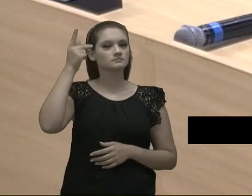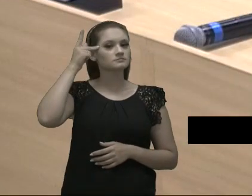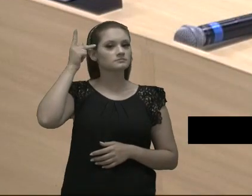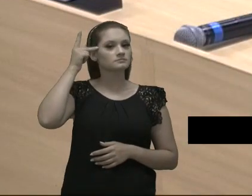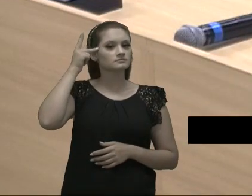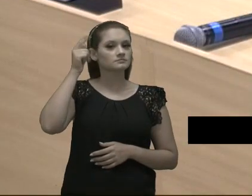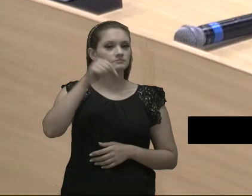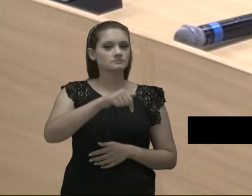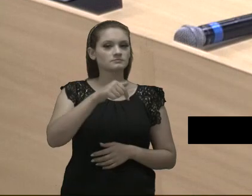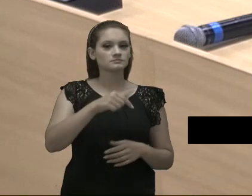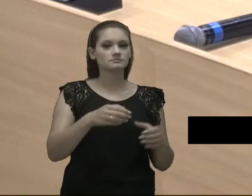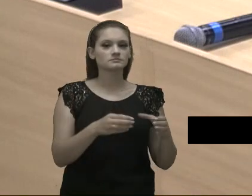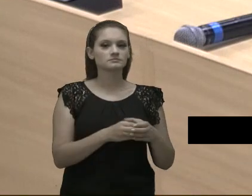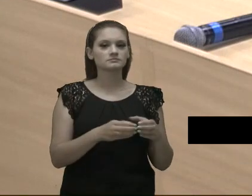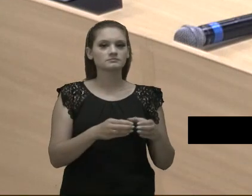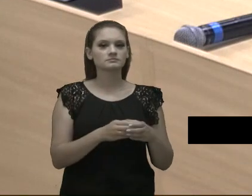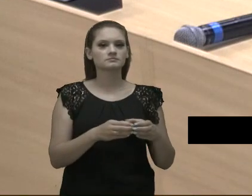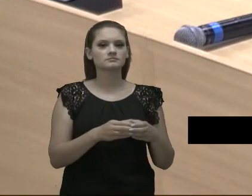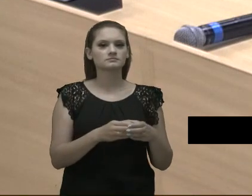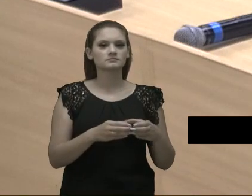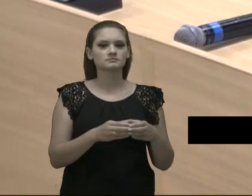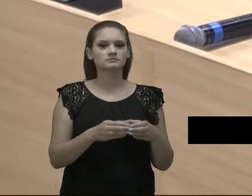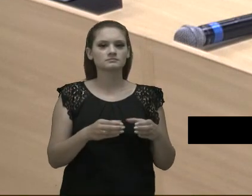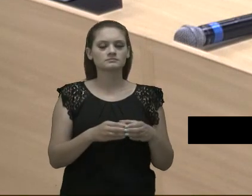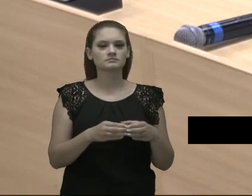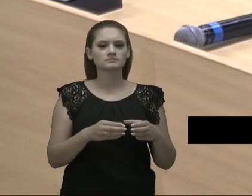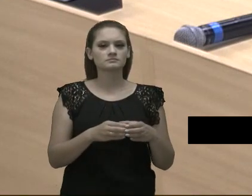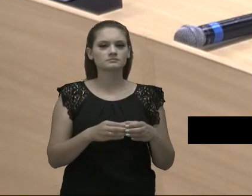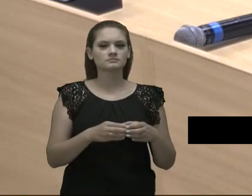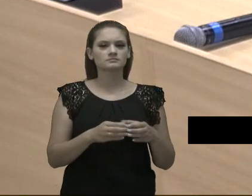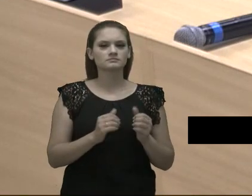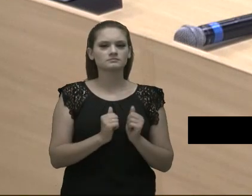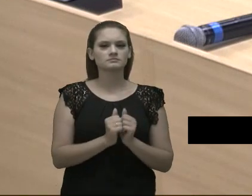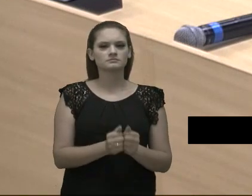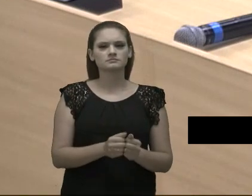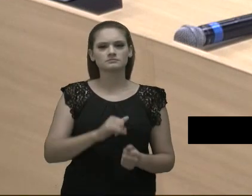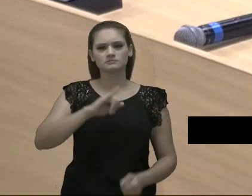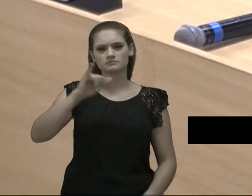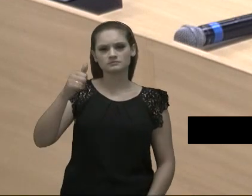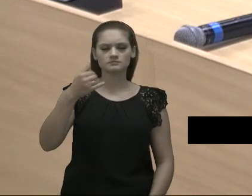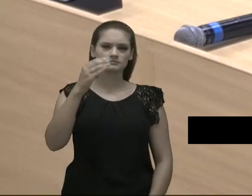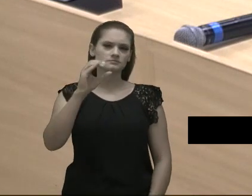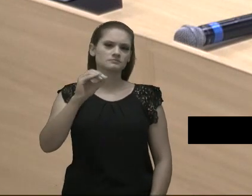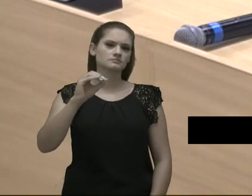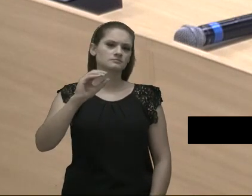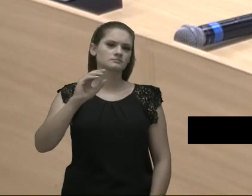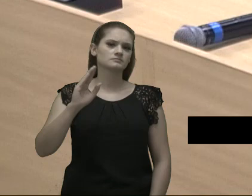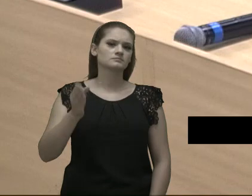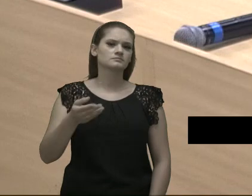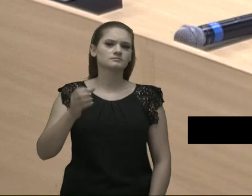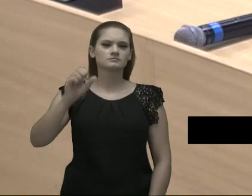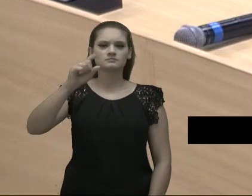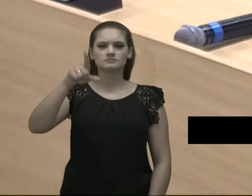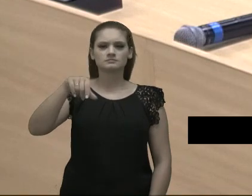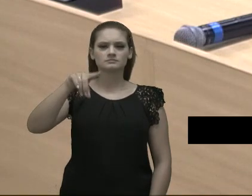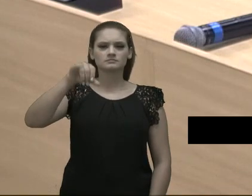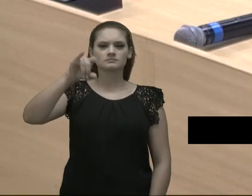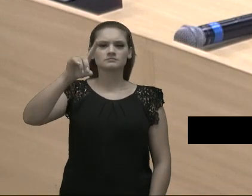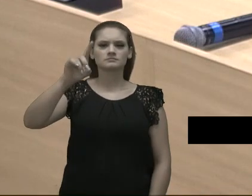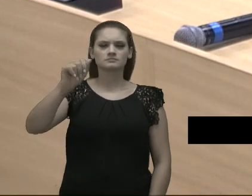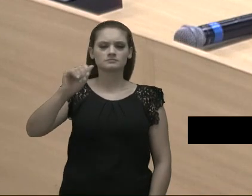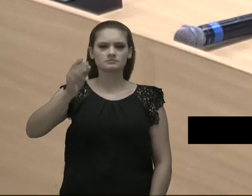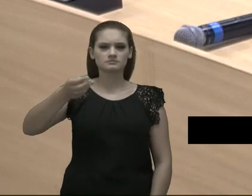citar os nomes para mim de quem a senhora vai lembrando aí, de que participou? A Jô, a Zilda,